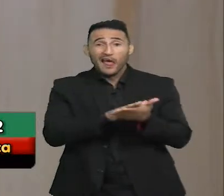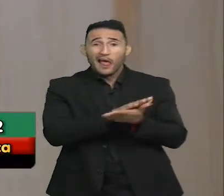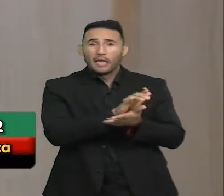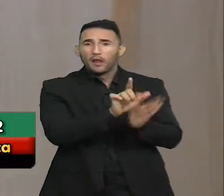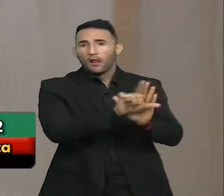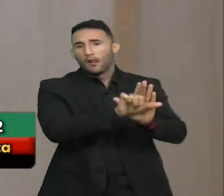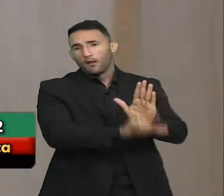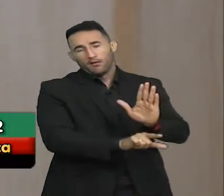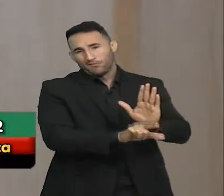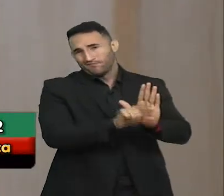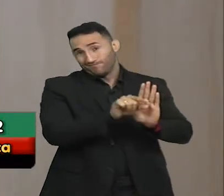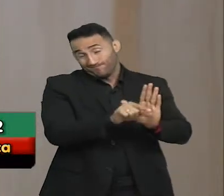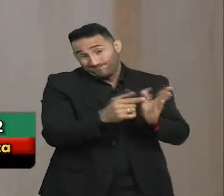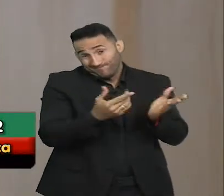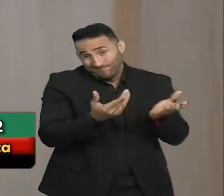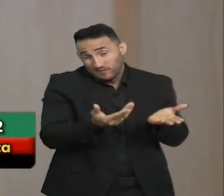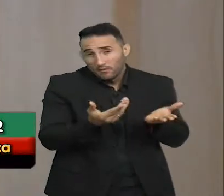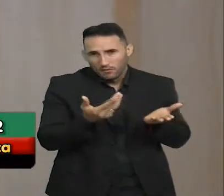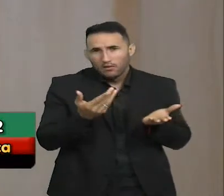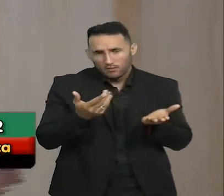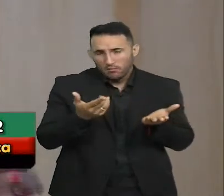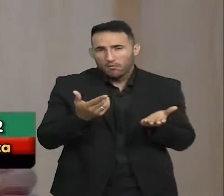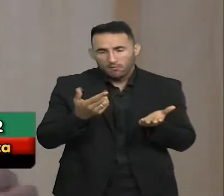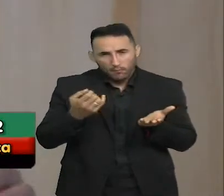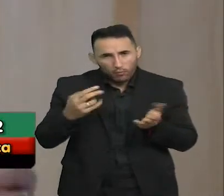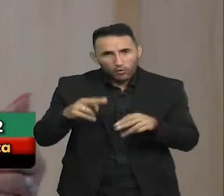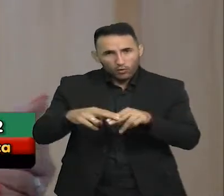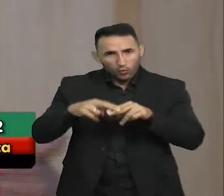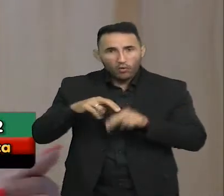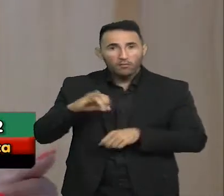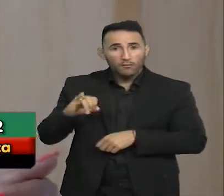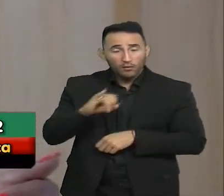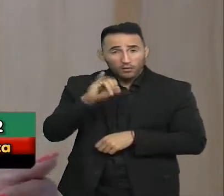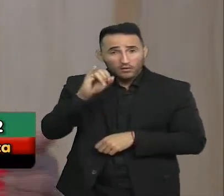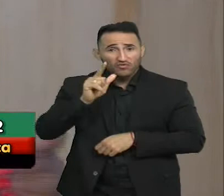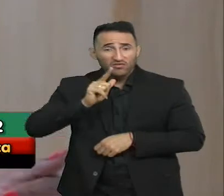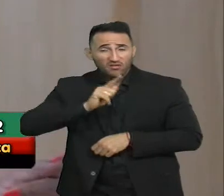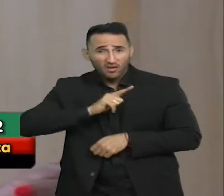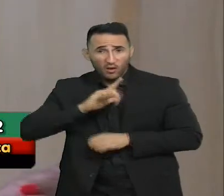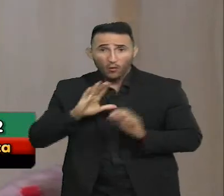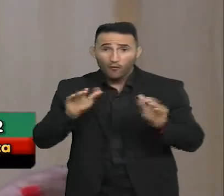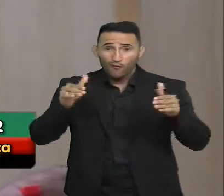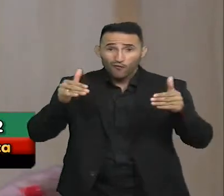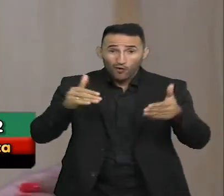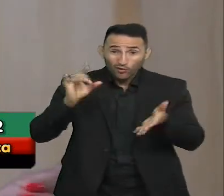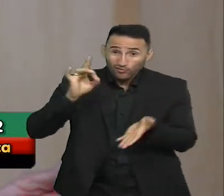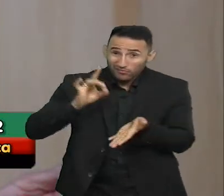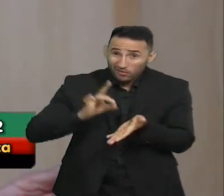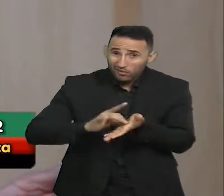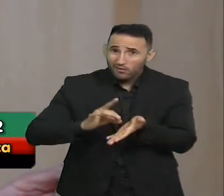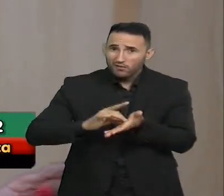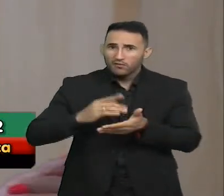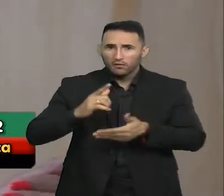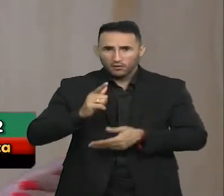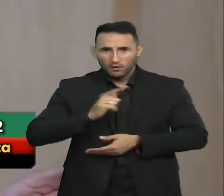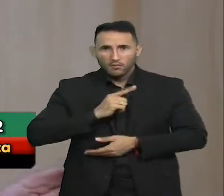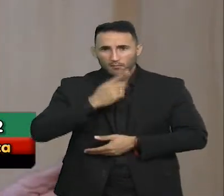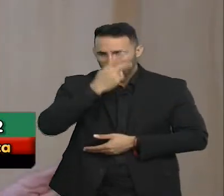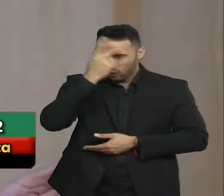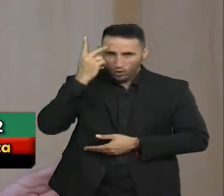né? Então, pensar que ter um fórum legitimado, estão aqui operadores do direito, que